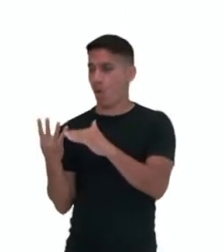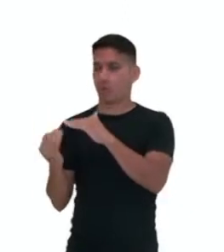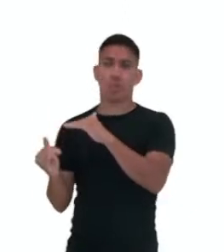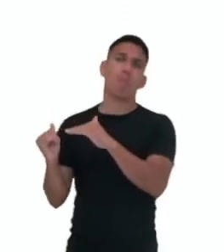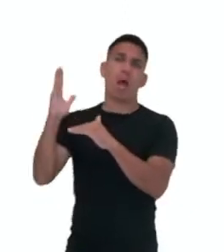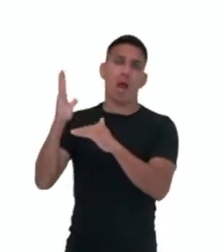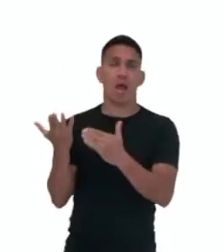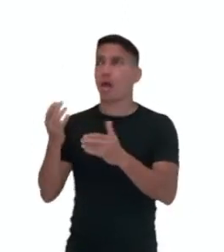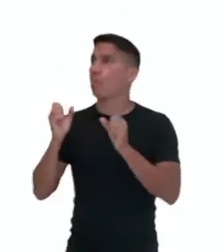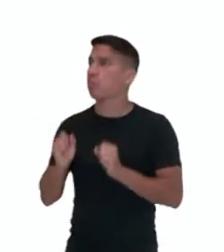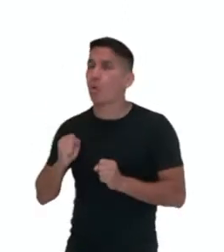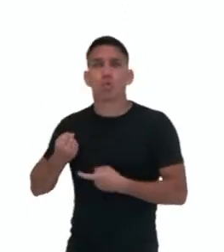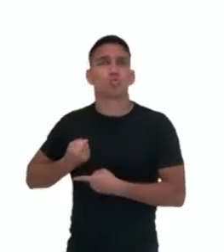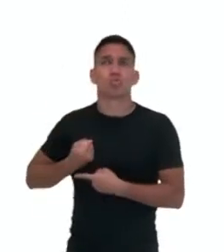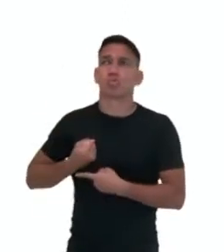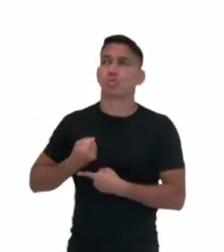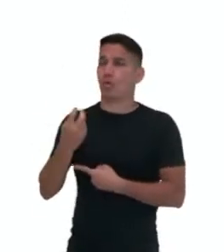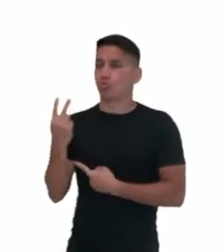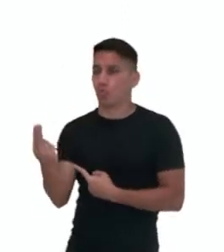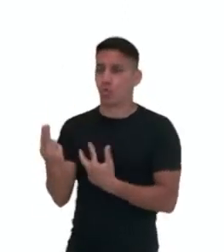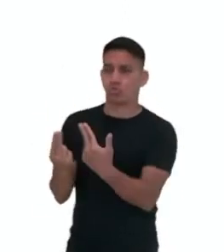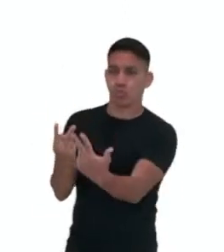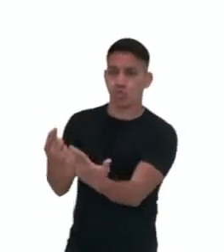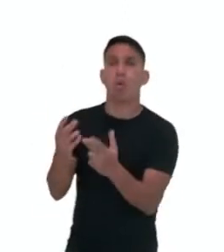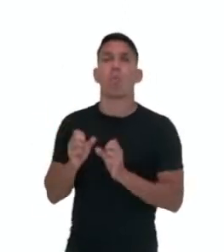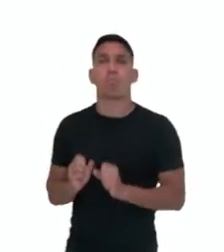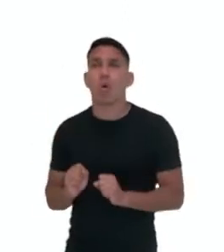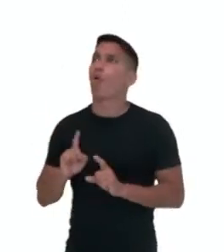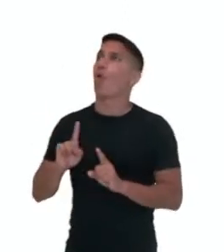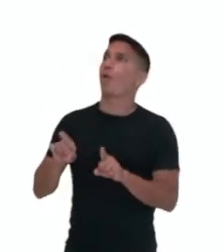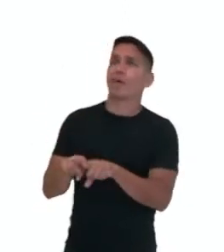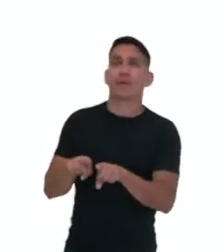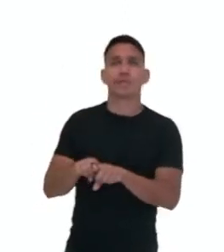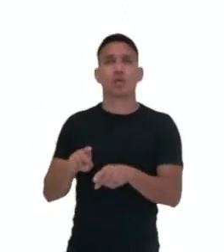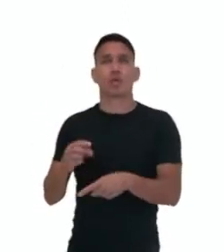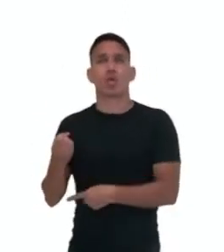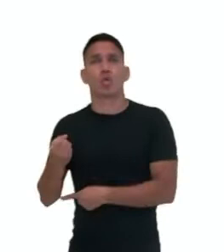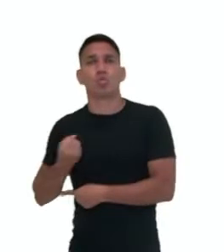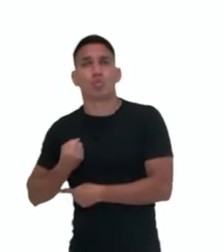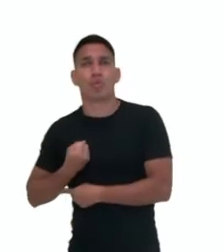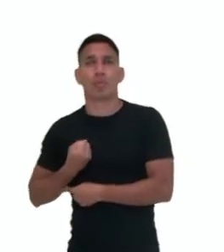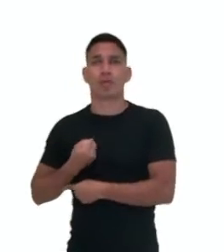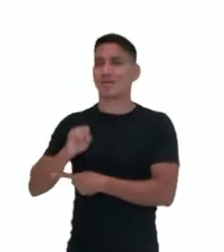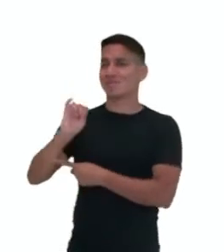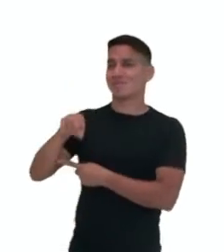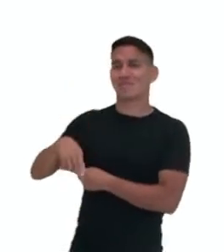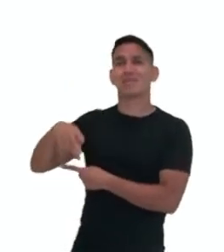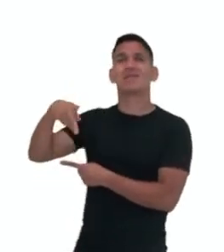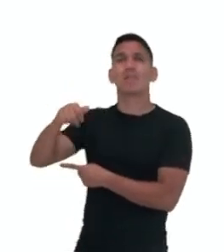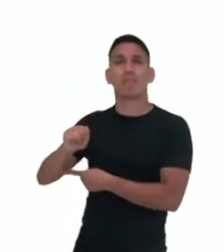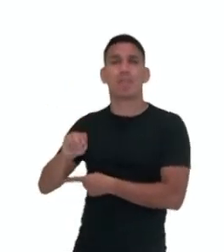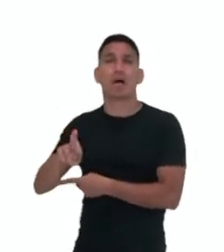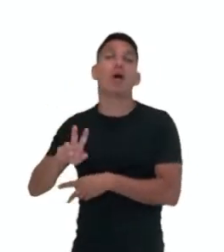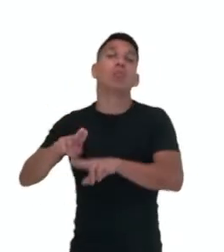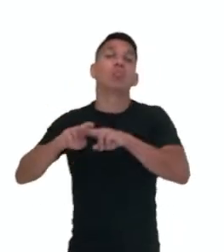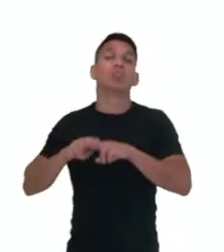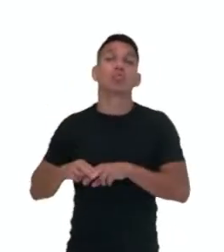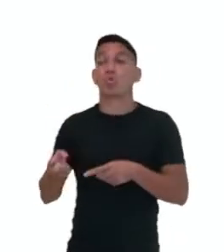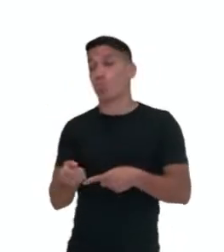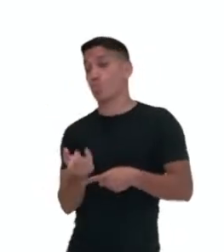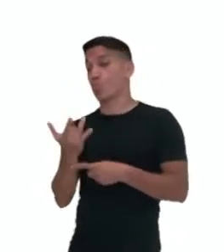números pares, sair em números ímpares. Então, são chamados também de eventos ou número de